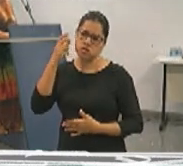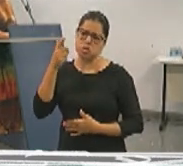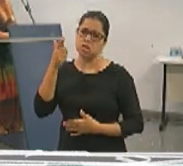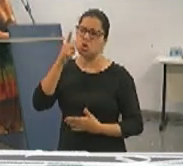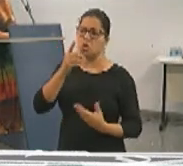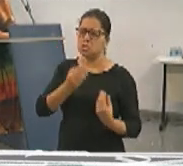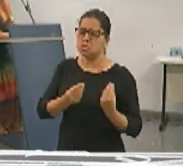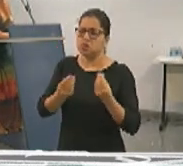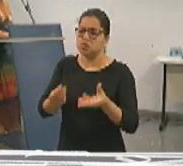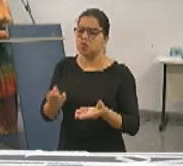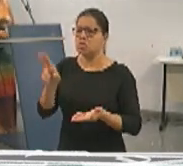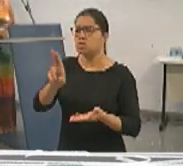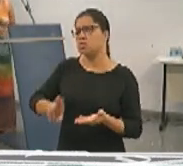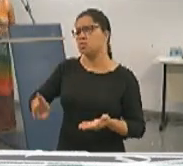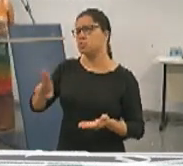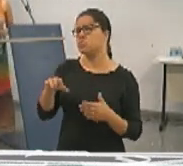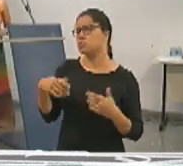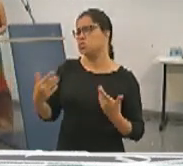não utilizado?